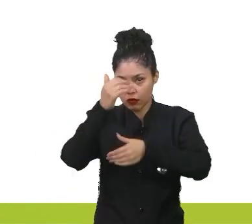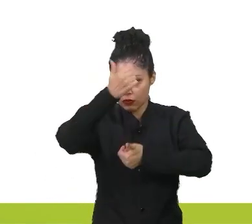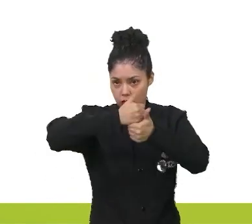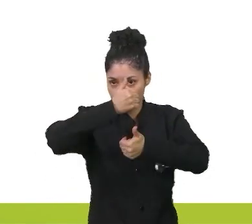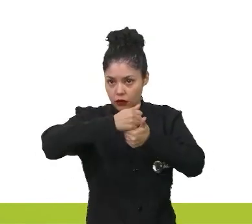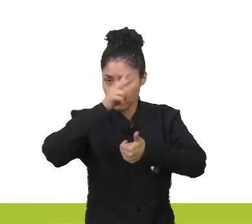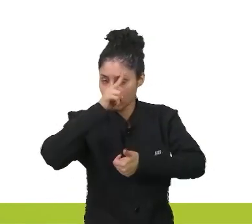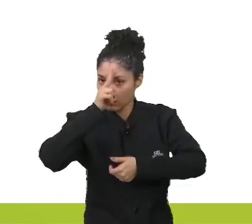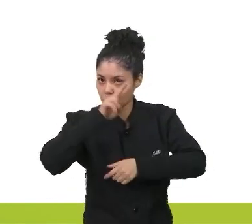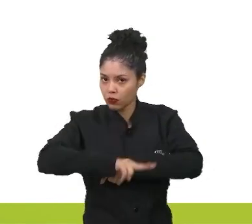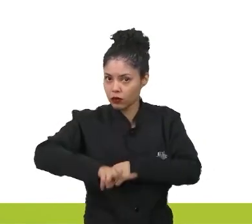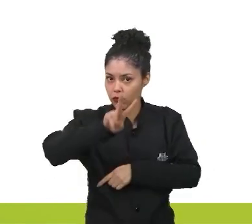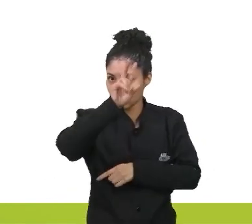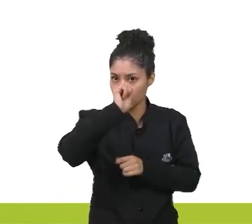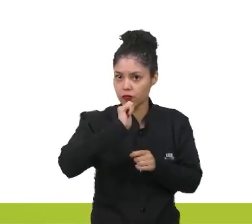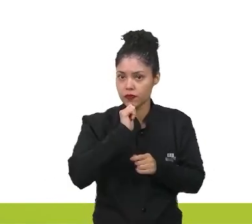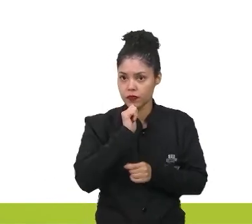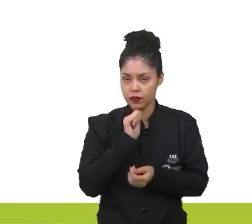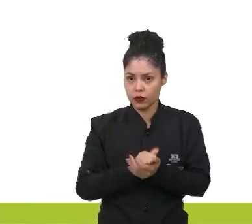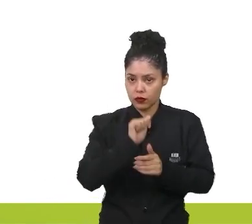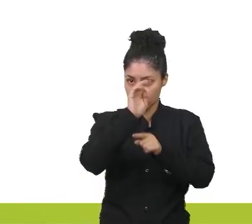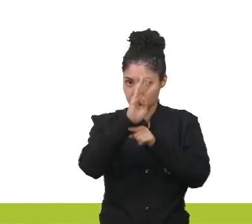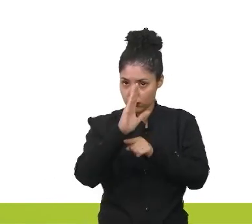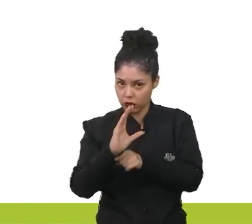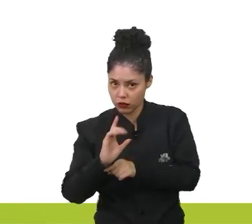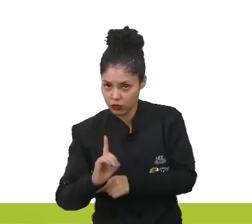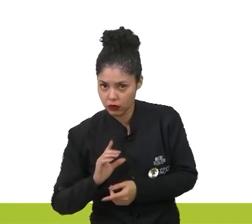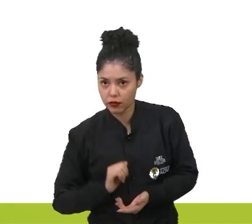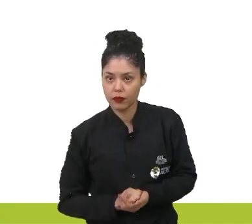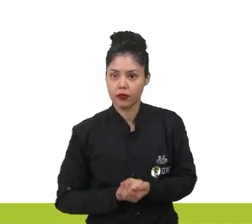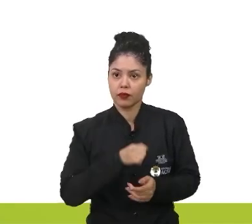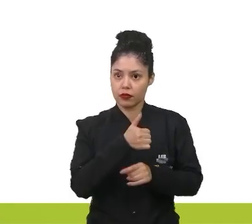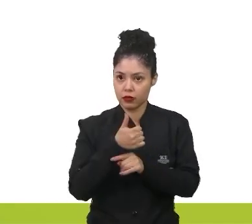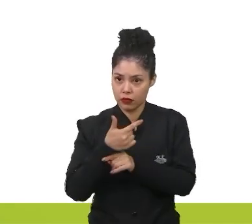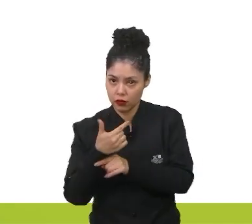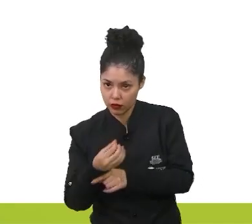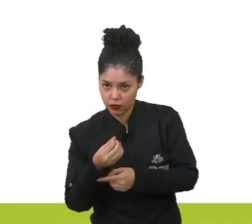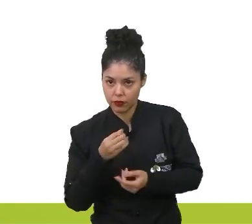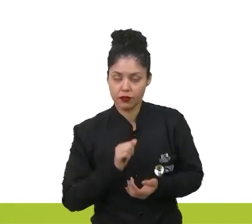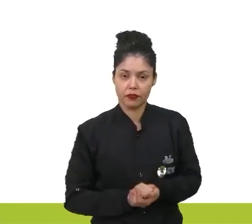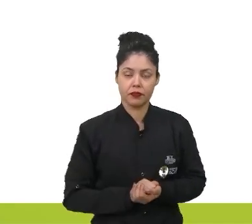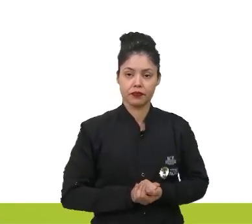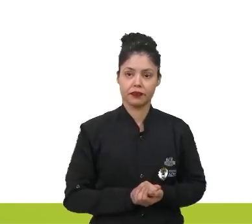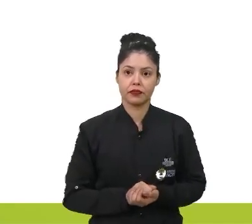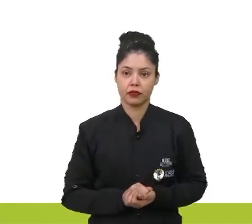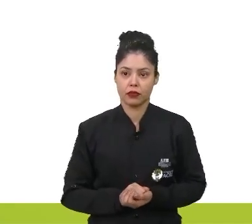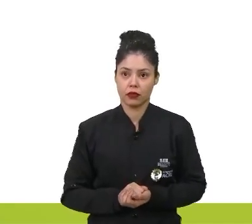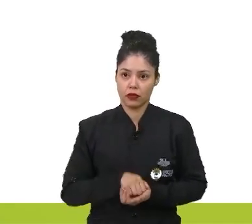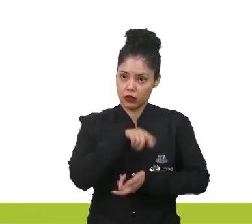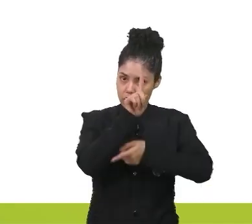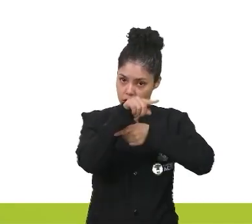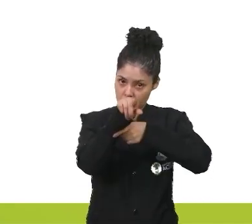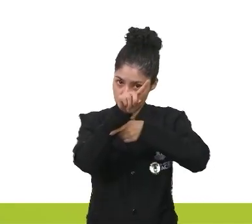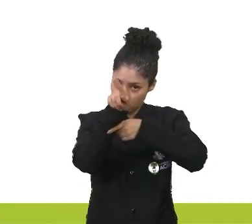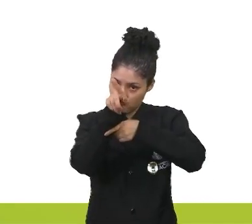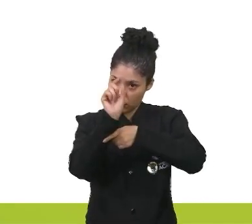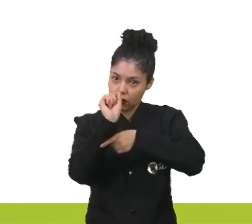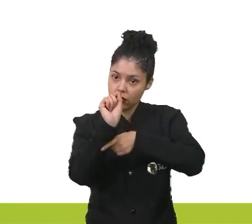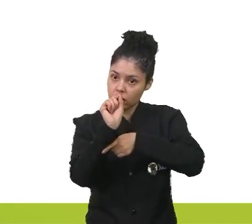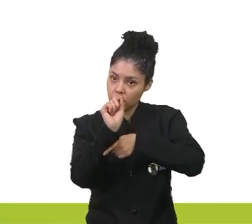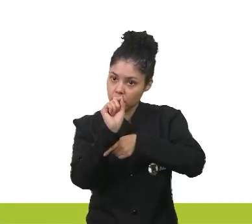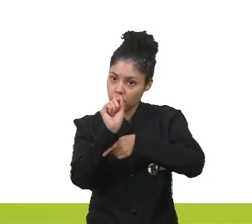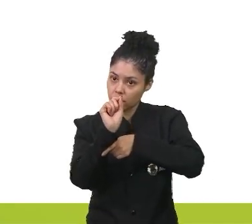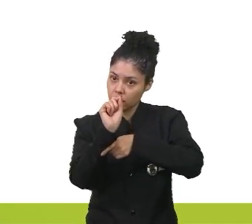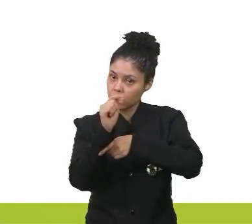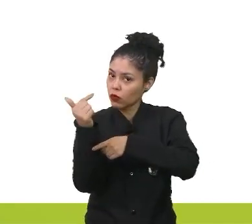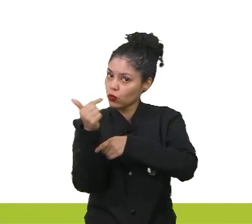vou lembrar que os valores de A, B e C são 120, né? A raiz quadrada desse cara aqui, ó, vamos